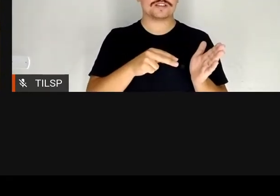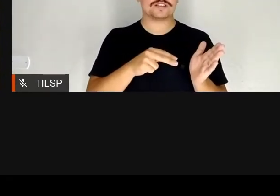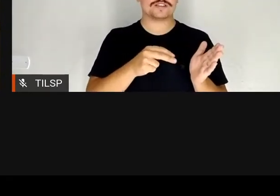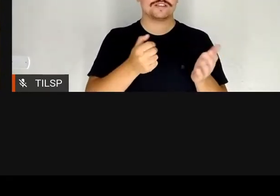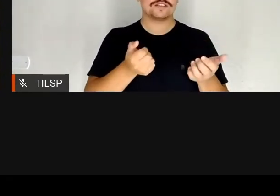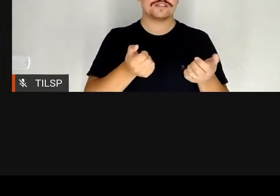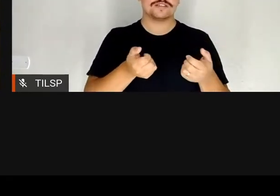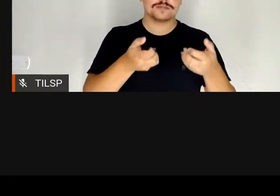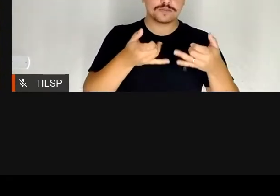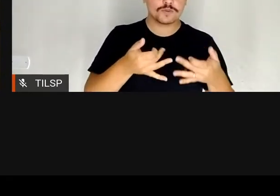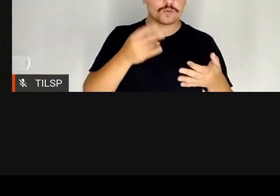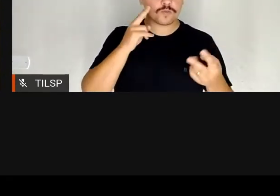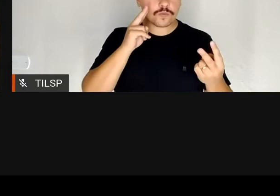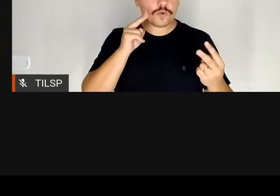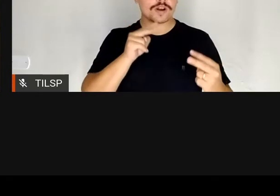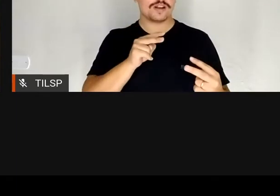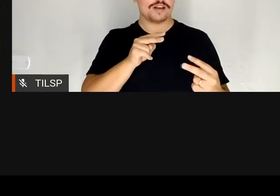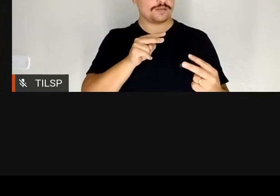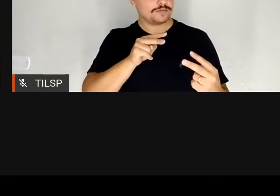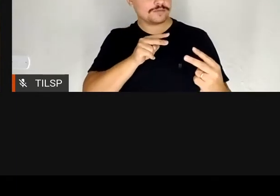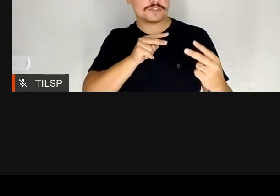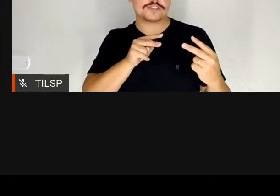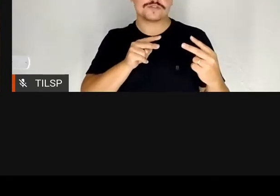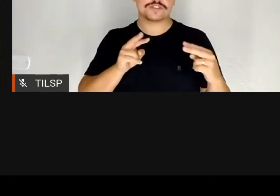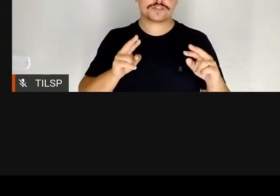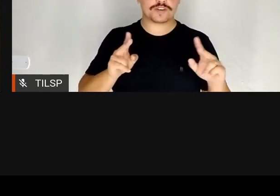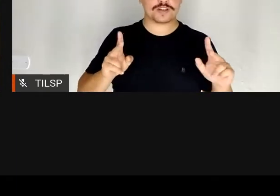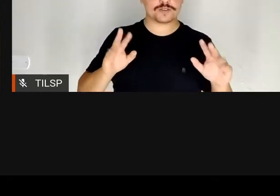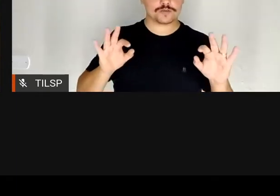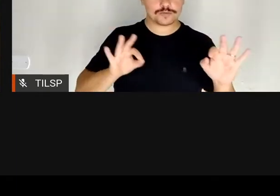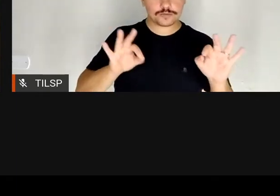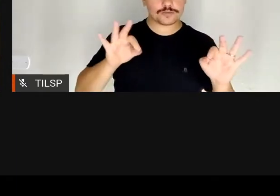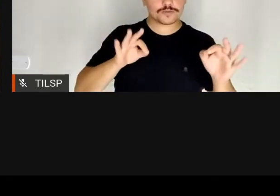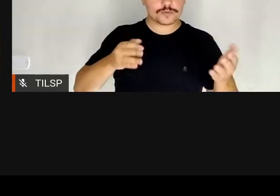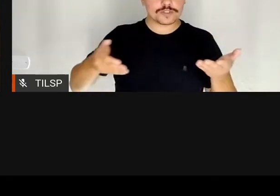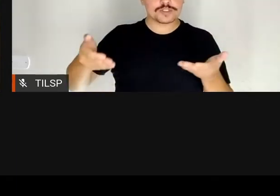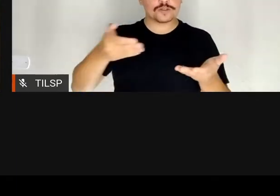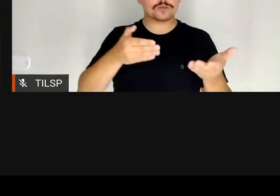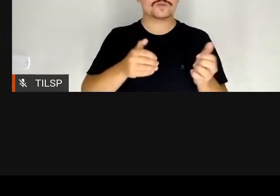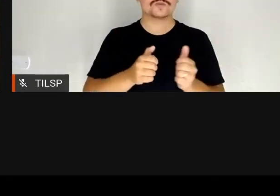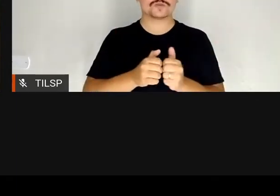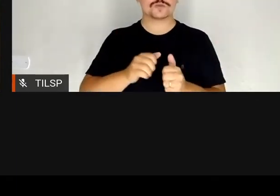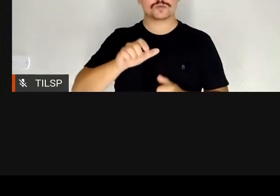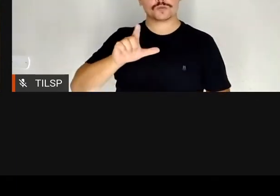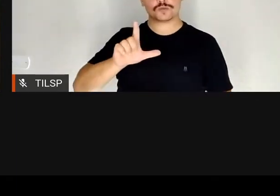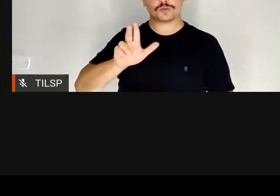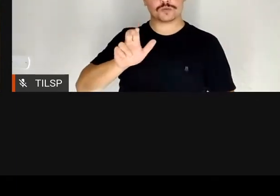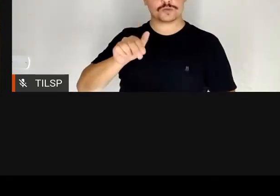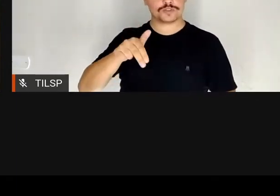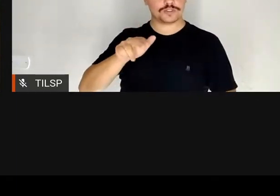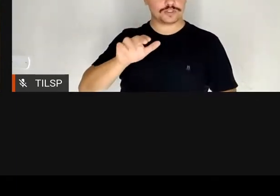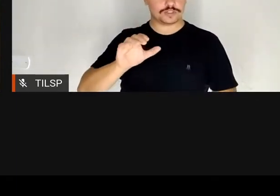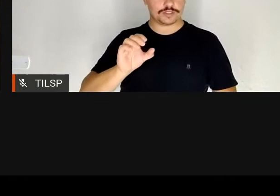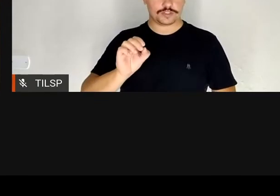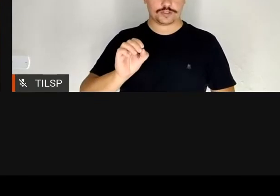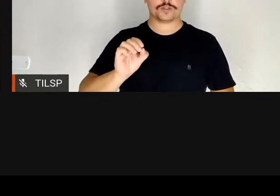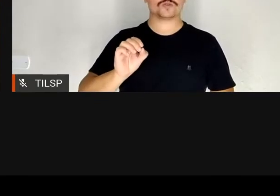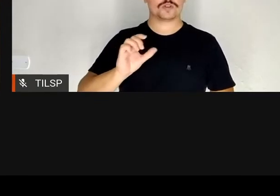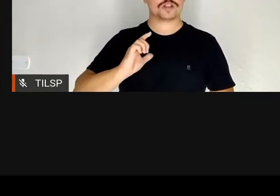um olhar e uma perspectiva sobre a produção de Luciano Carneiro ao longo do seu período de profissão,